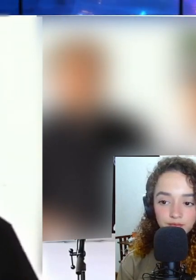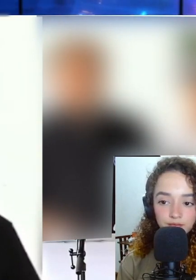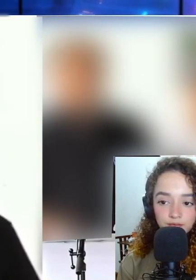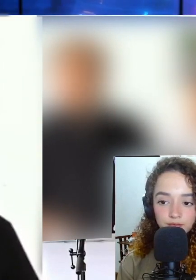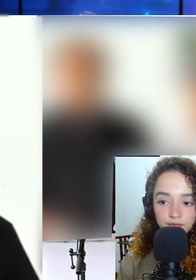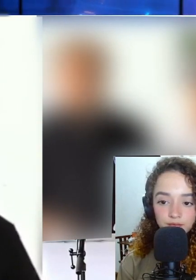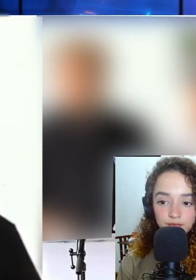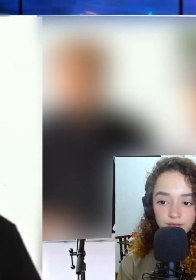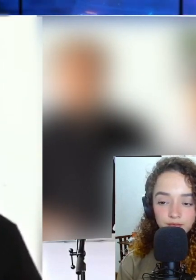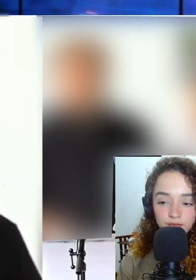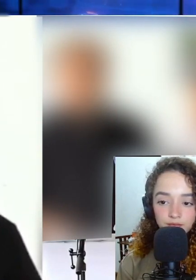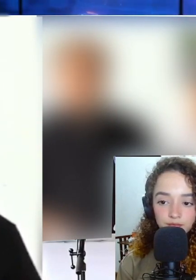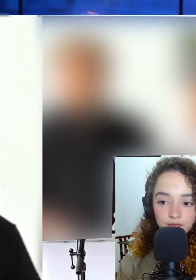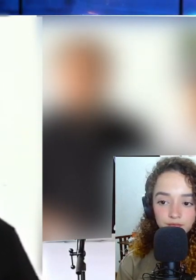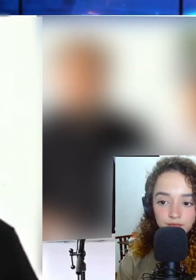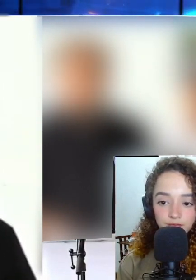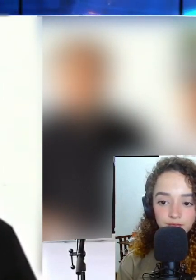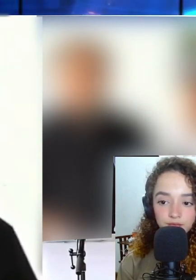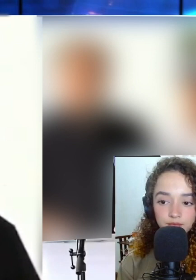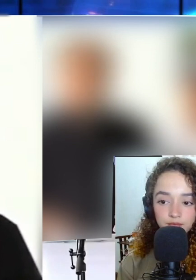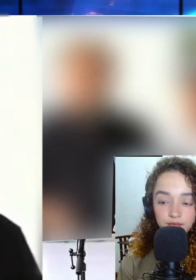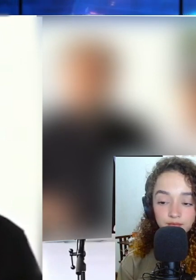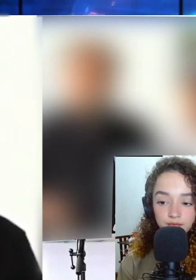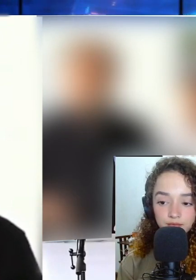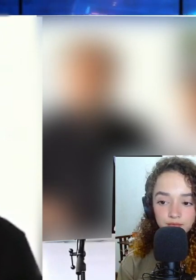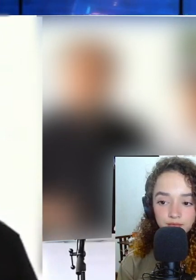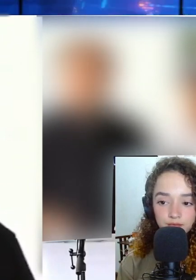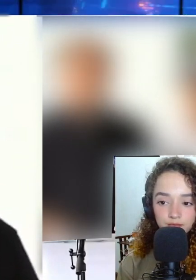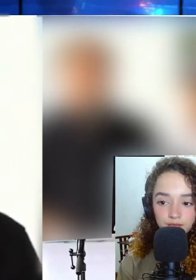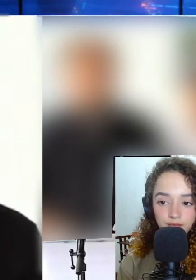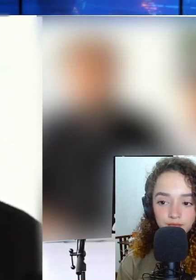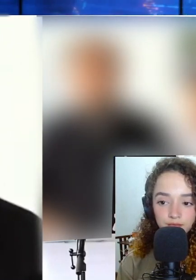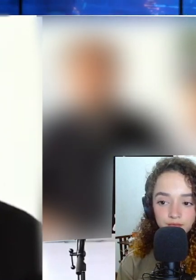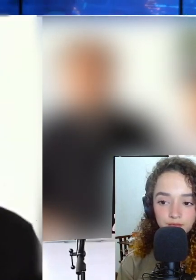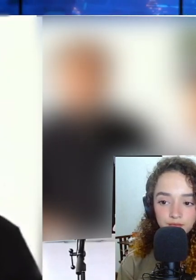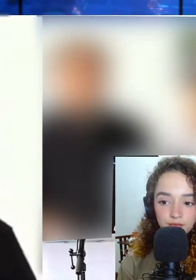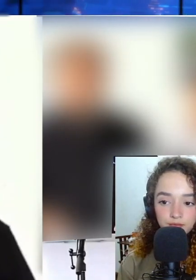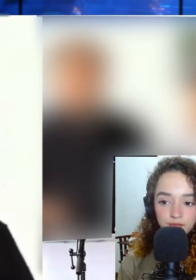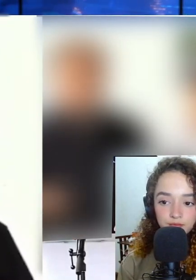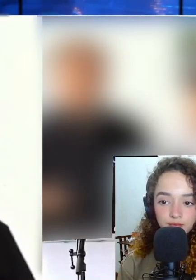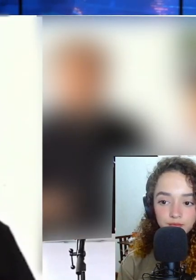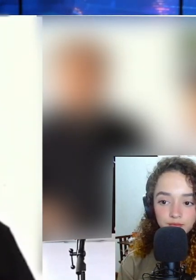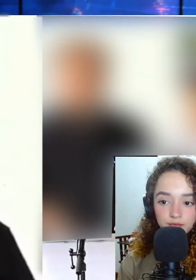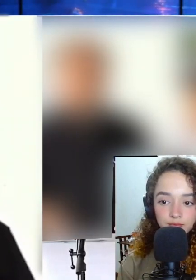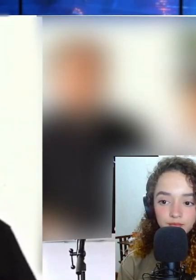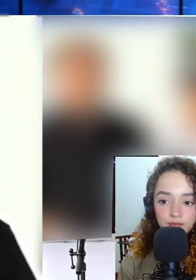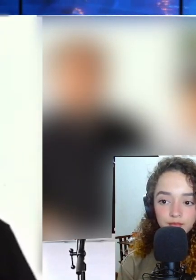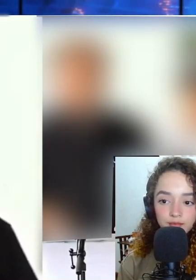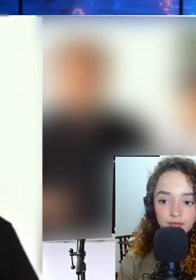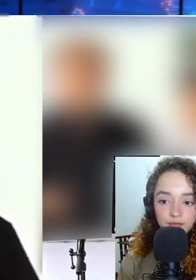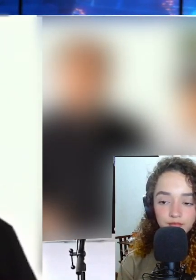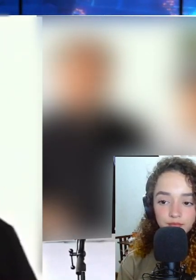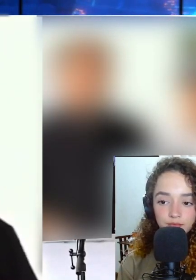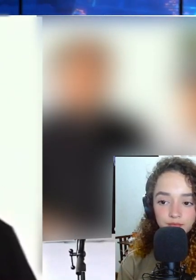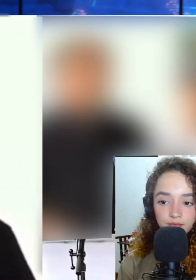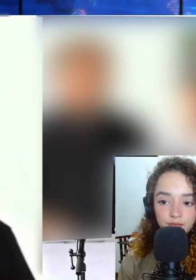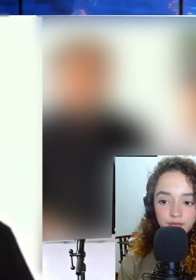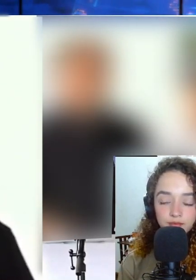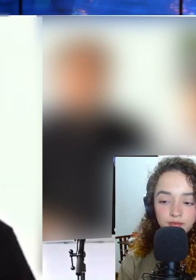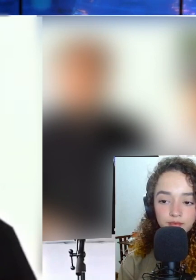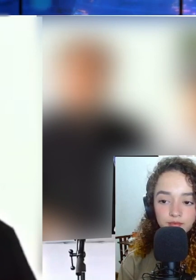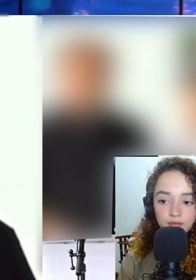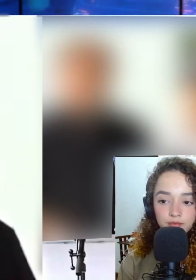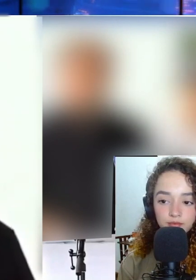R$130. Realmente é um absurdo. Mas dizer a vocês que o botijão de gás custa